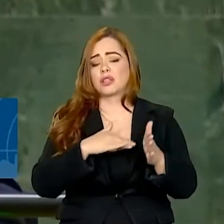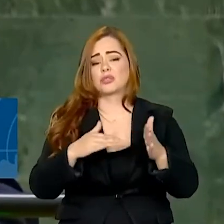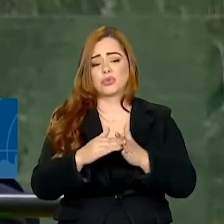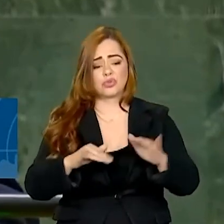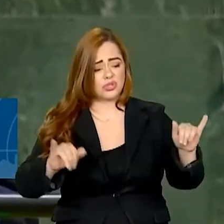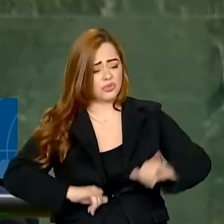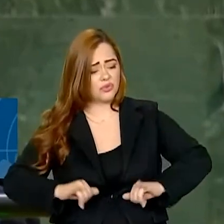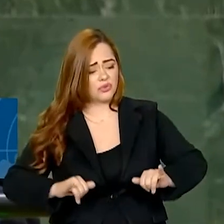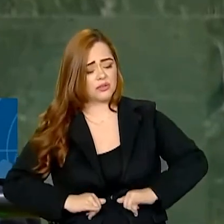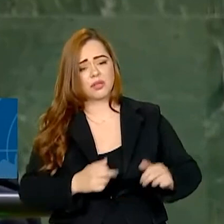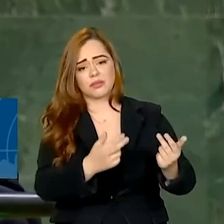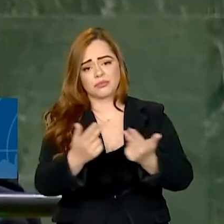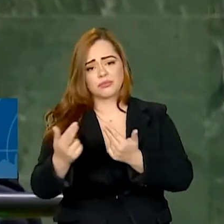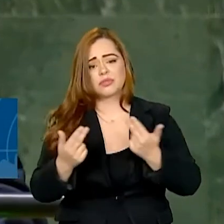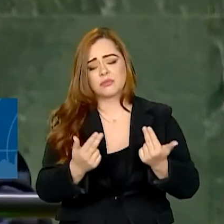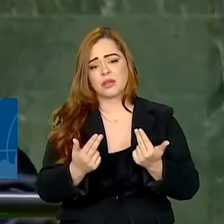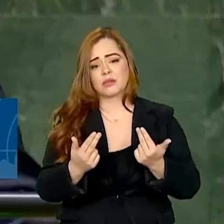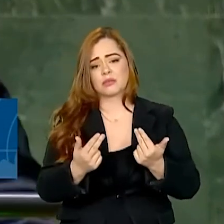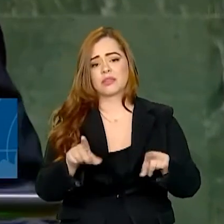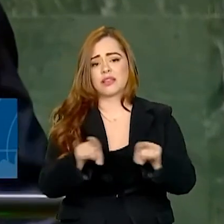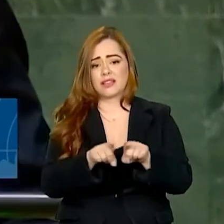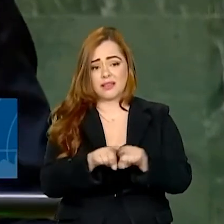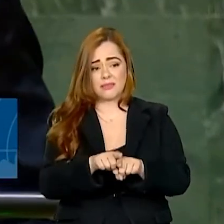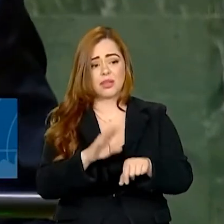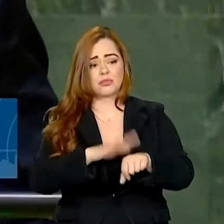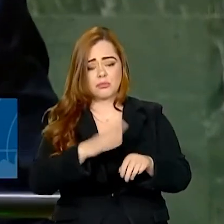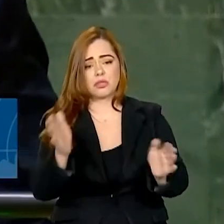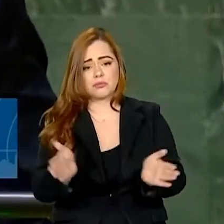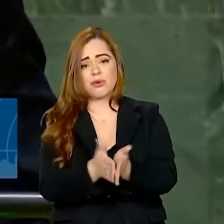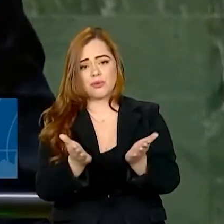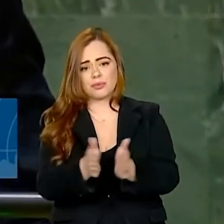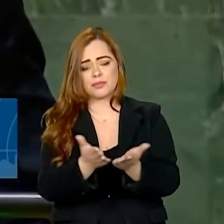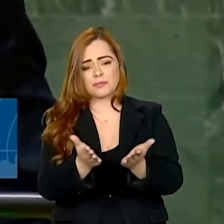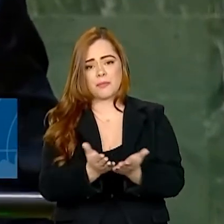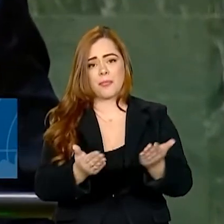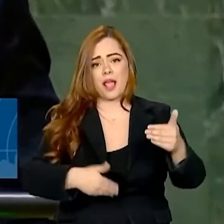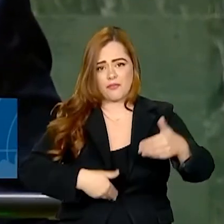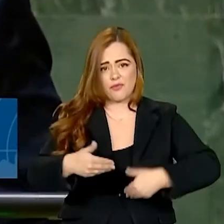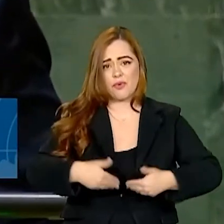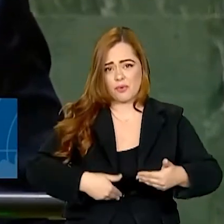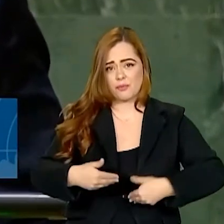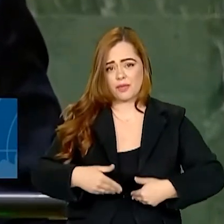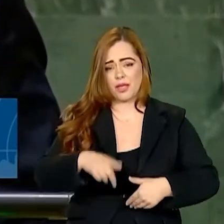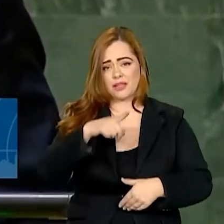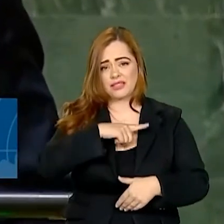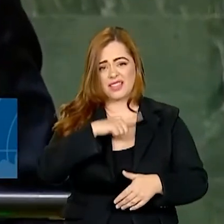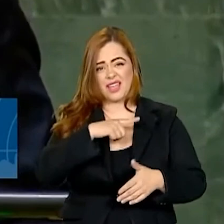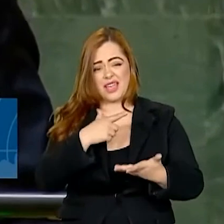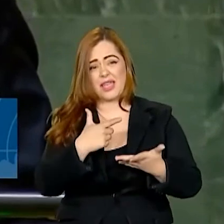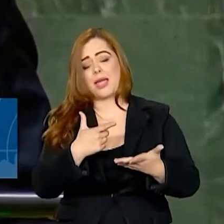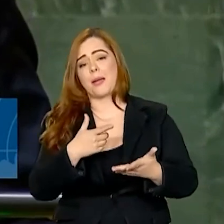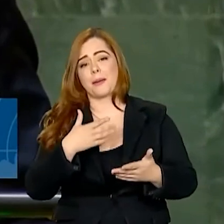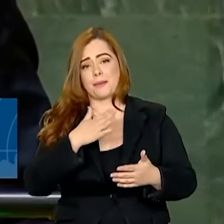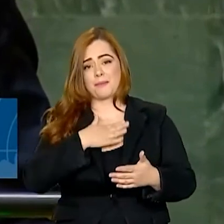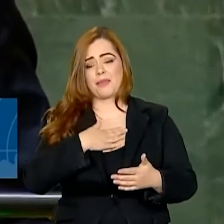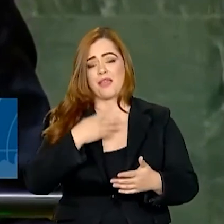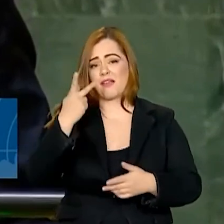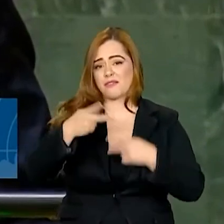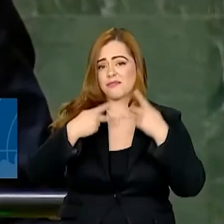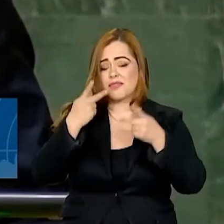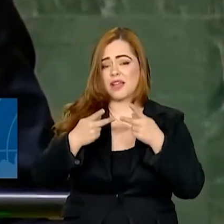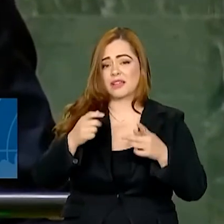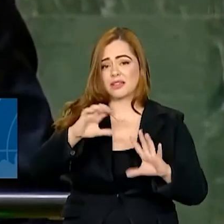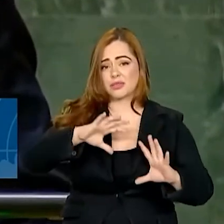irmãos, sobretudo aos mais pobres. A fome, tema central da minha fala neste